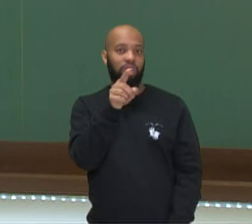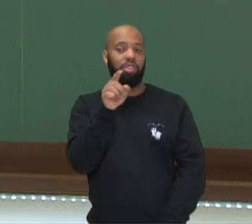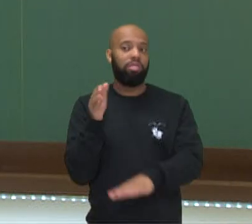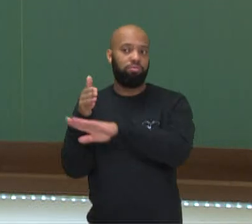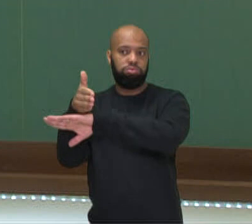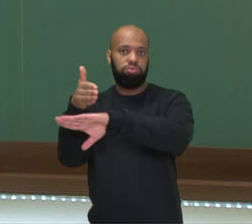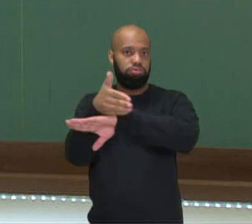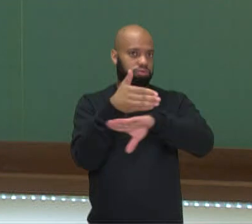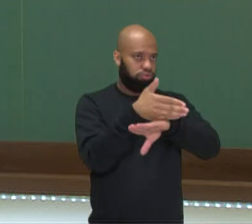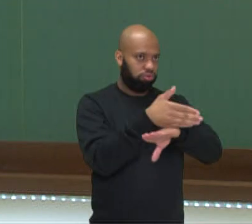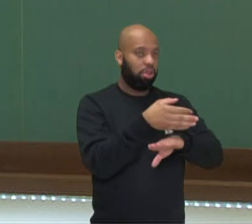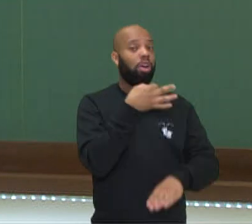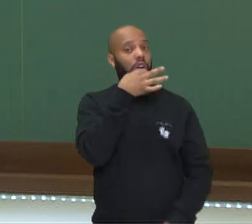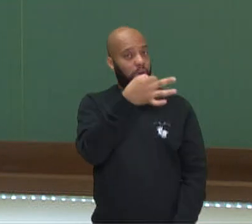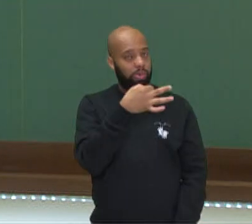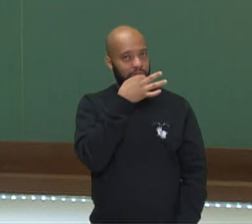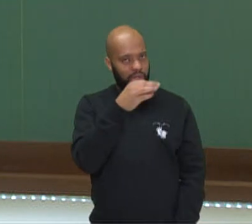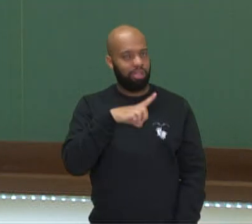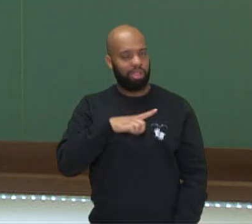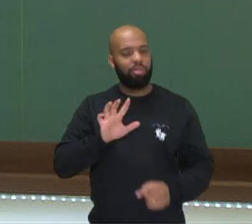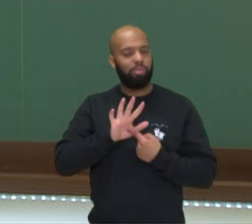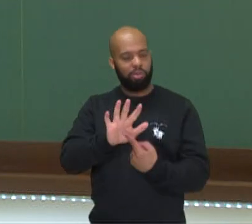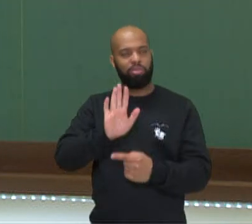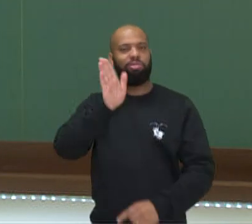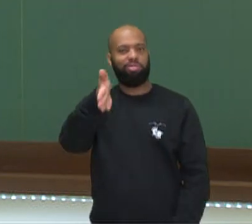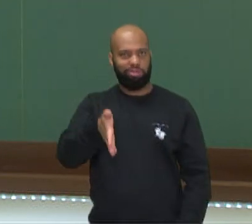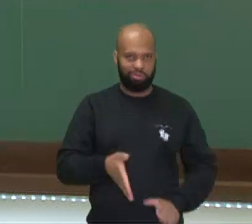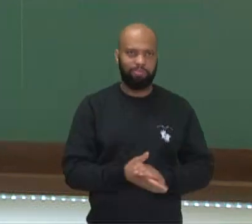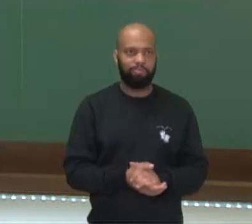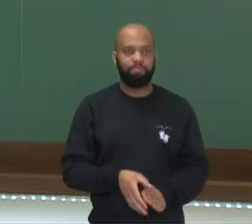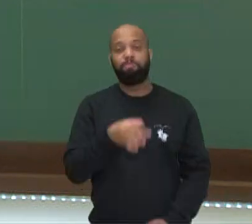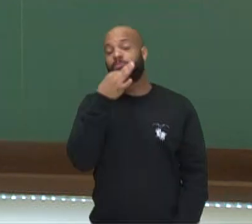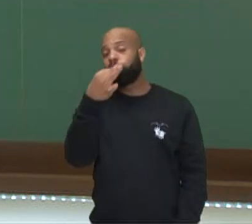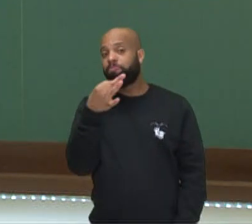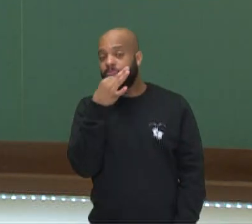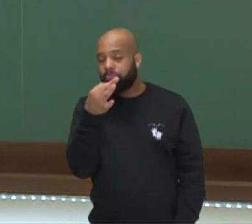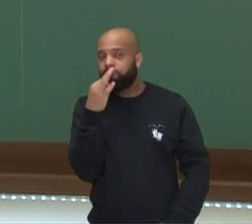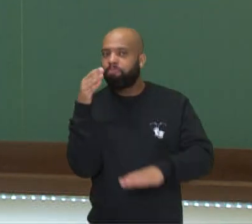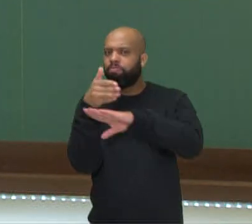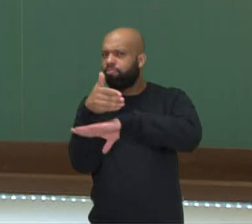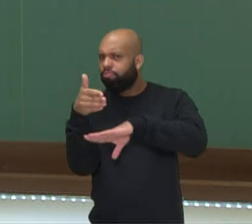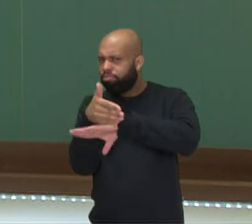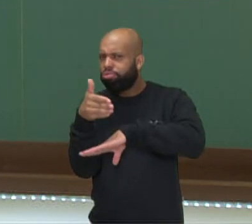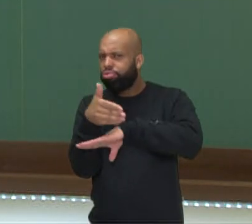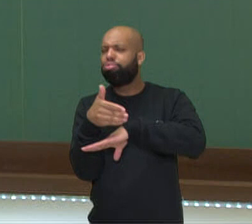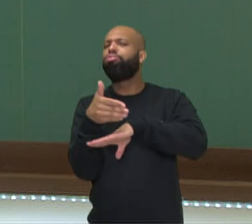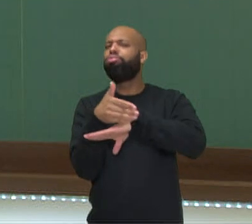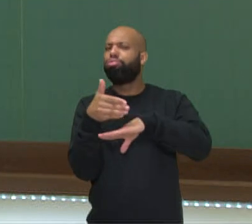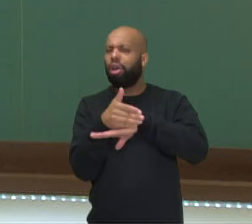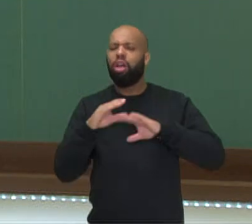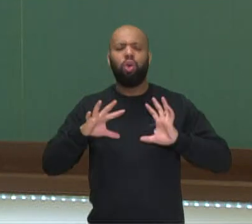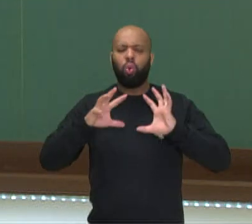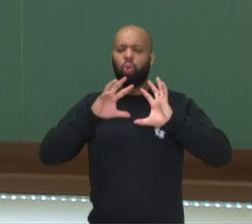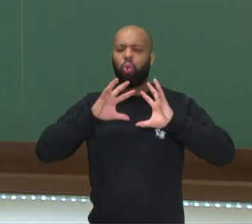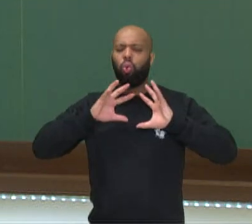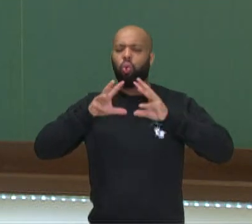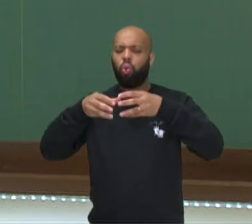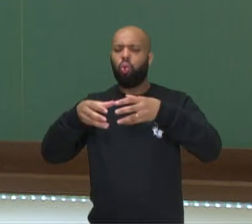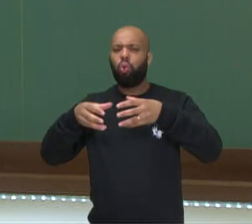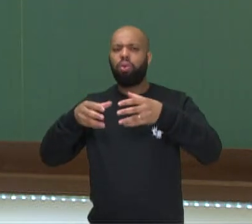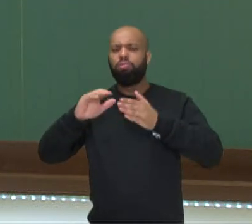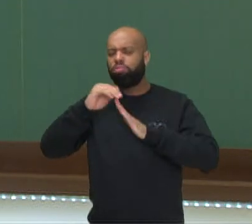ele deu uma opinião aqui no finalzinho, ó. Sugiro a participação mais frequente de toda a equipe no canal